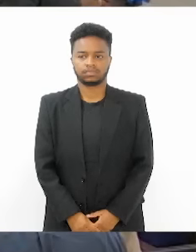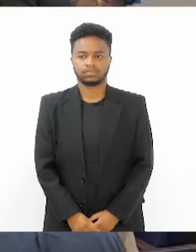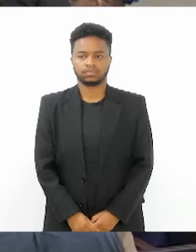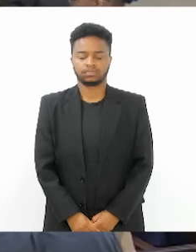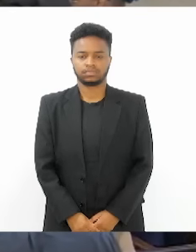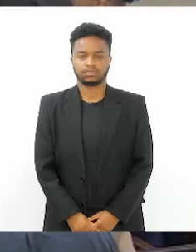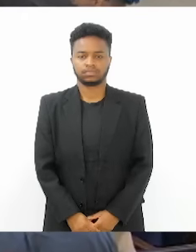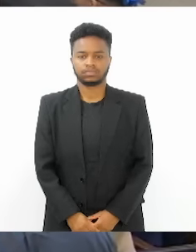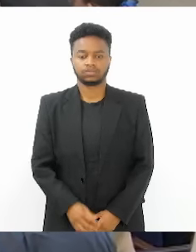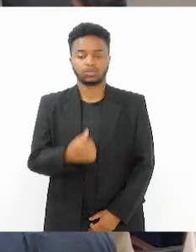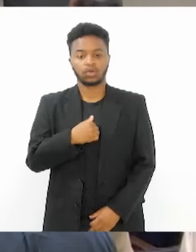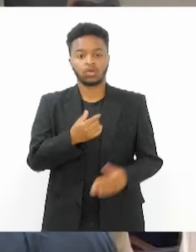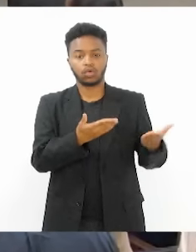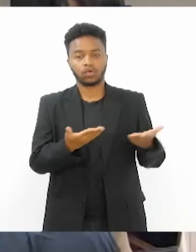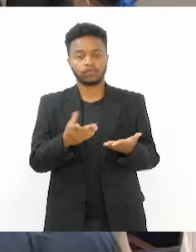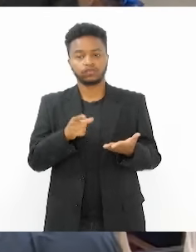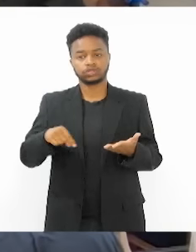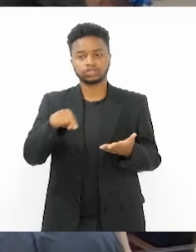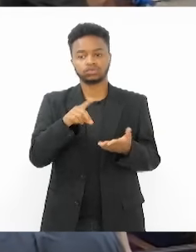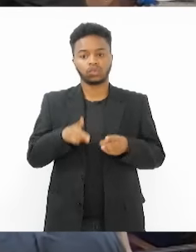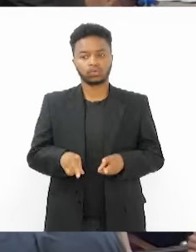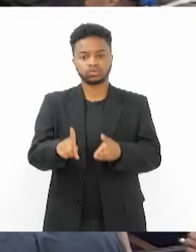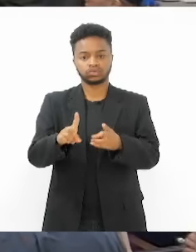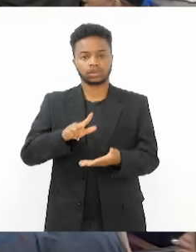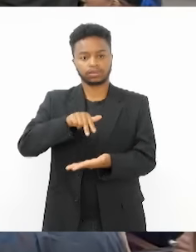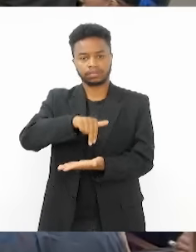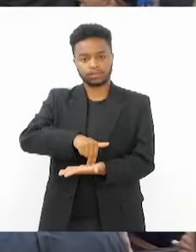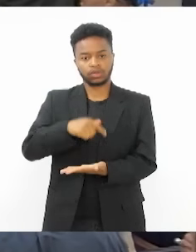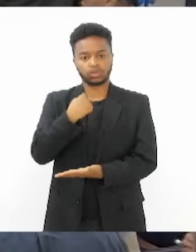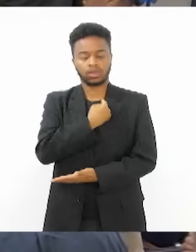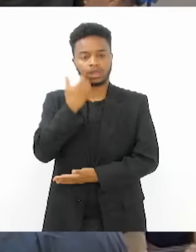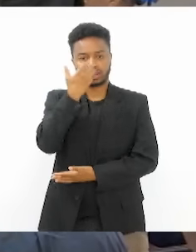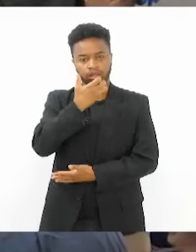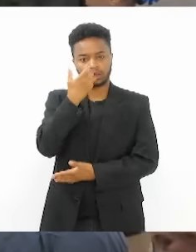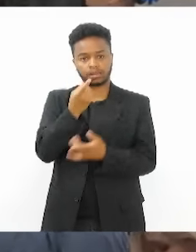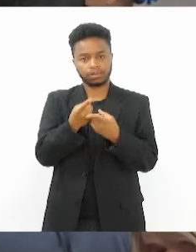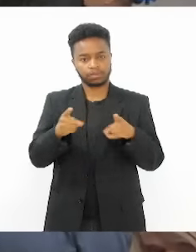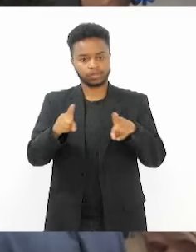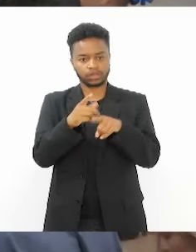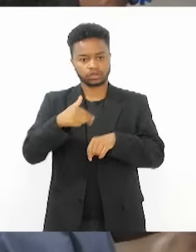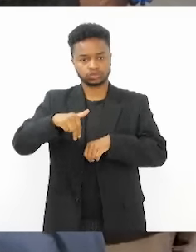Convido os senhores a continuarem de pé para a execução do hino nacional.